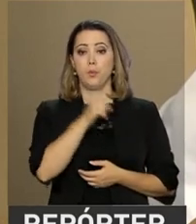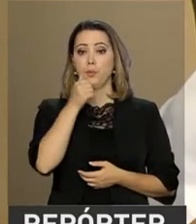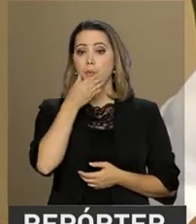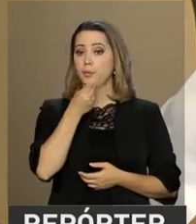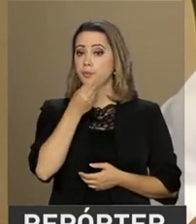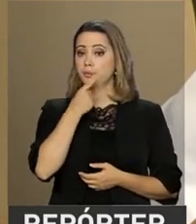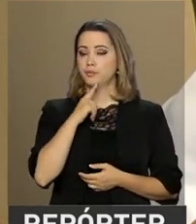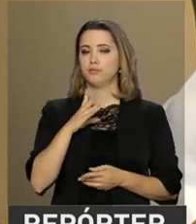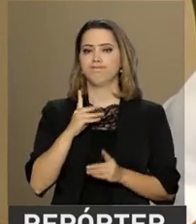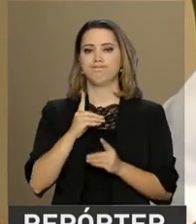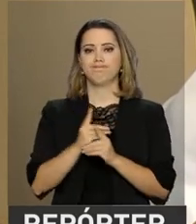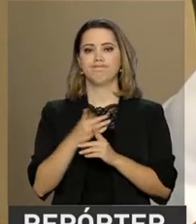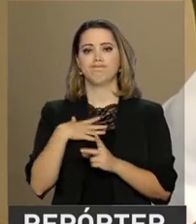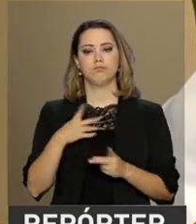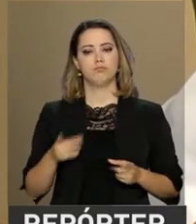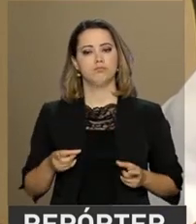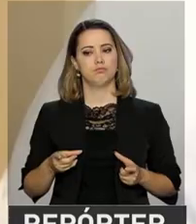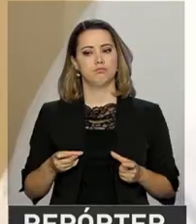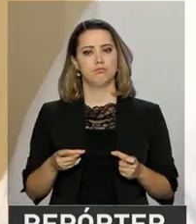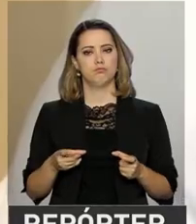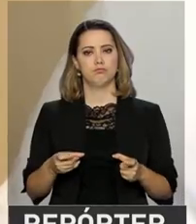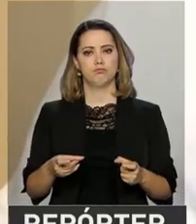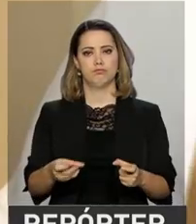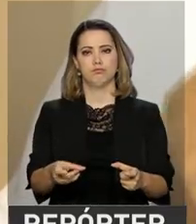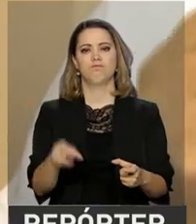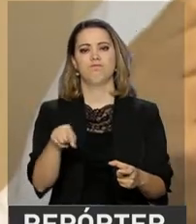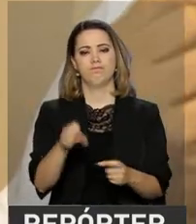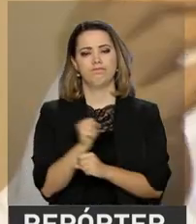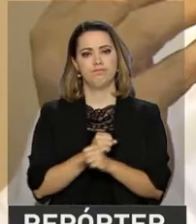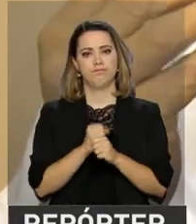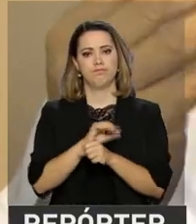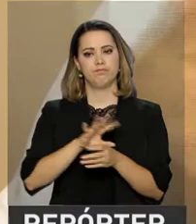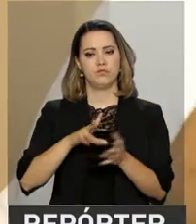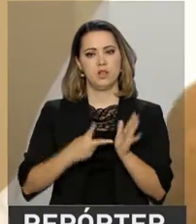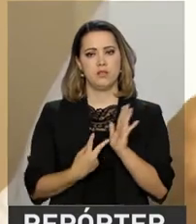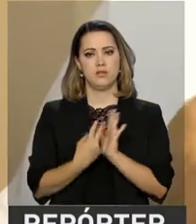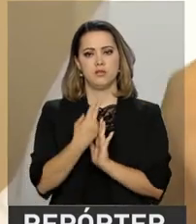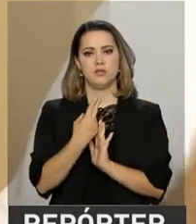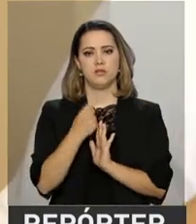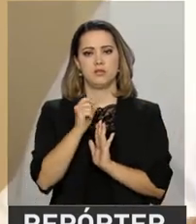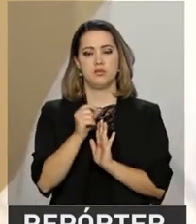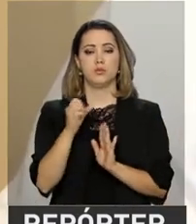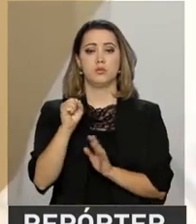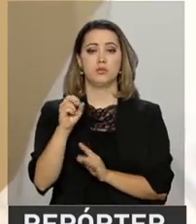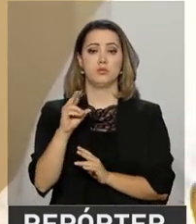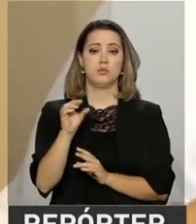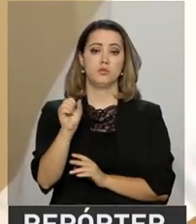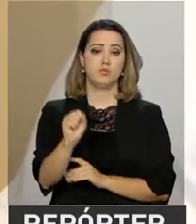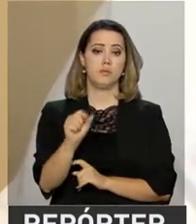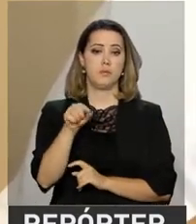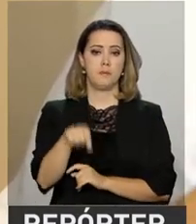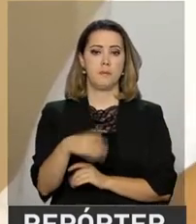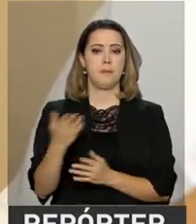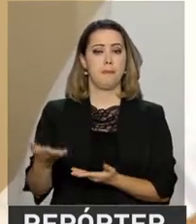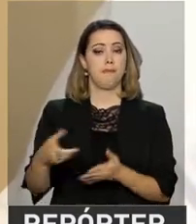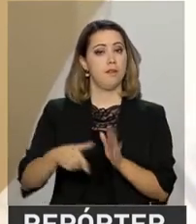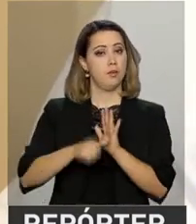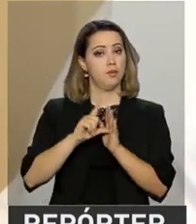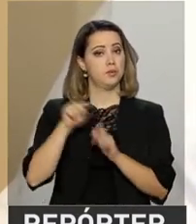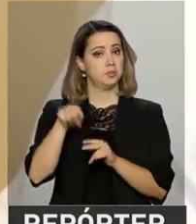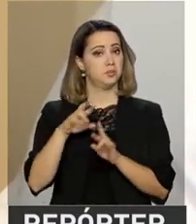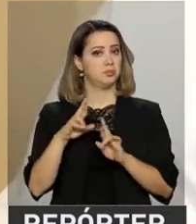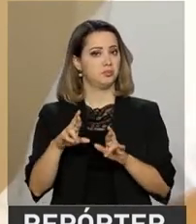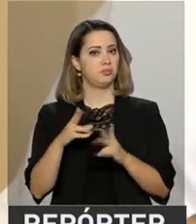Souza descobriu um câncer neste ano. A cirurgia para remover o tumor pelo Sistema Único de Saúde veio mais cedo do que